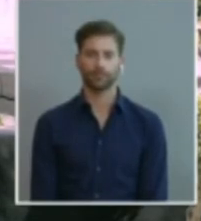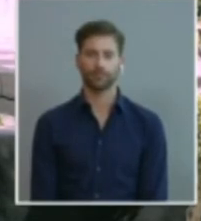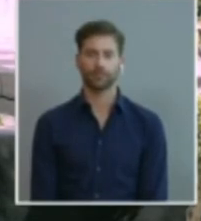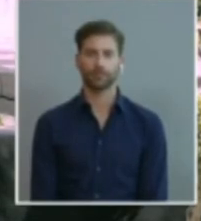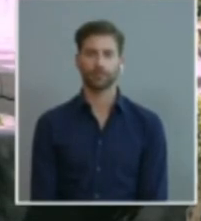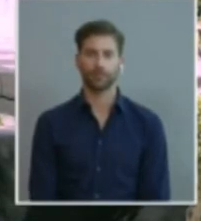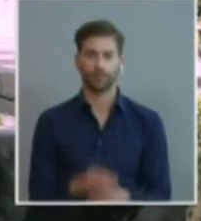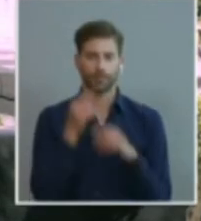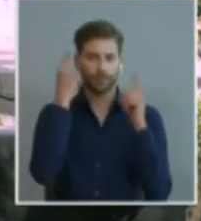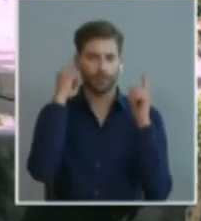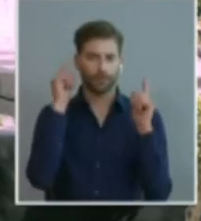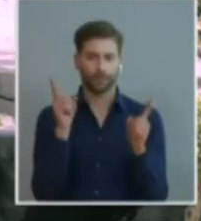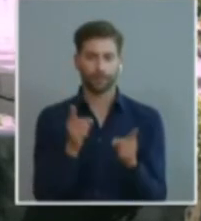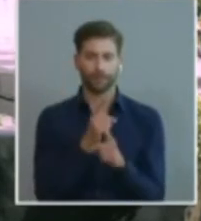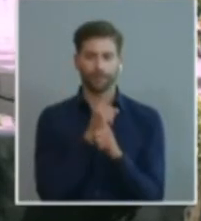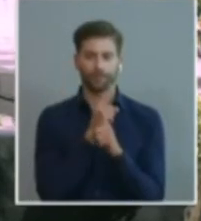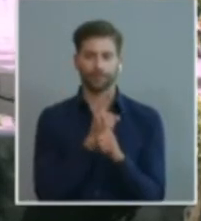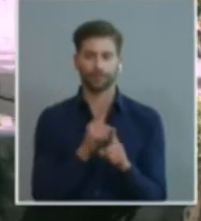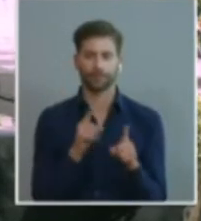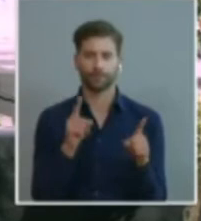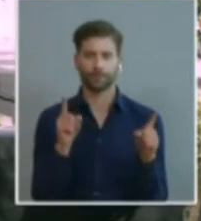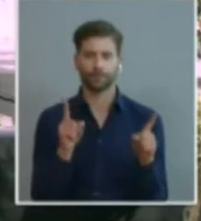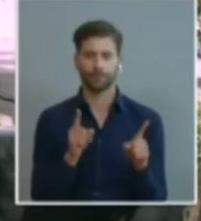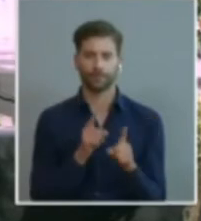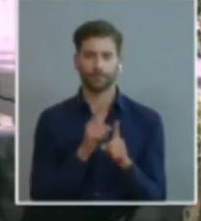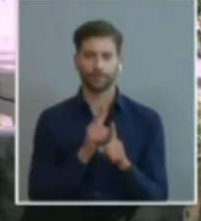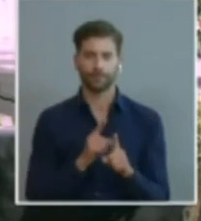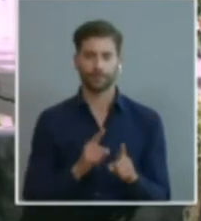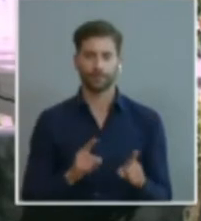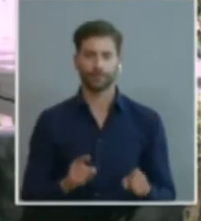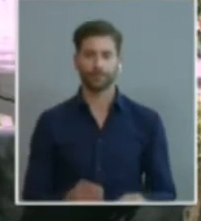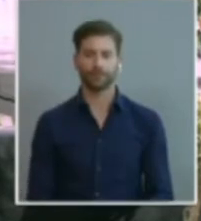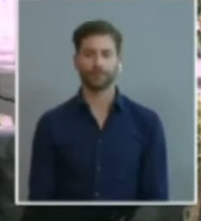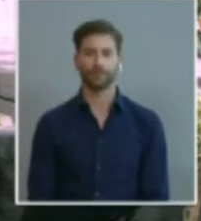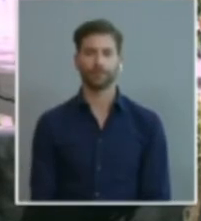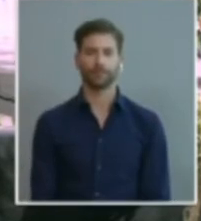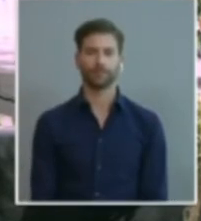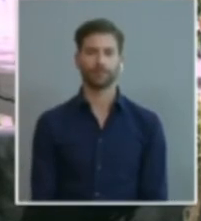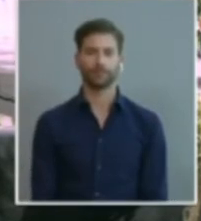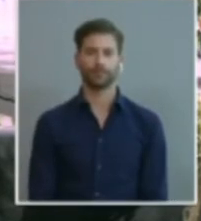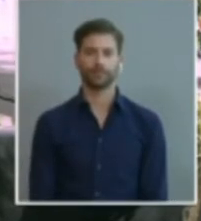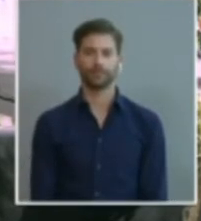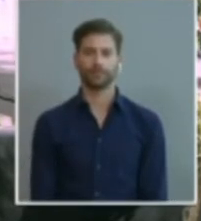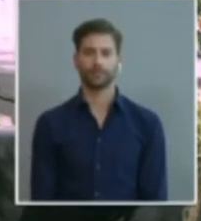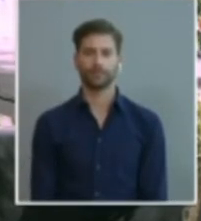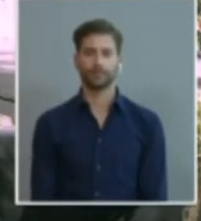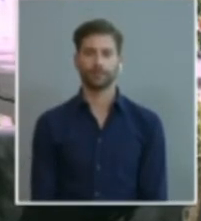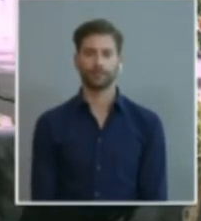Thank you.